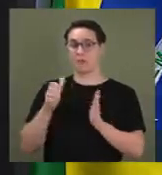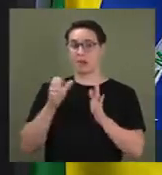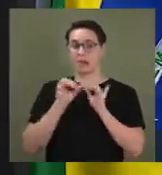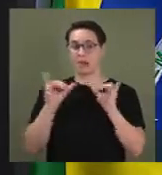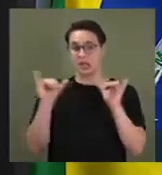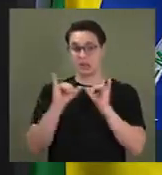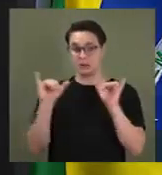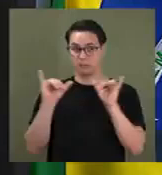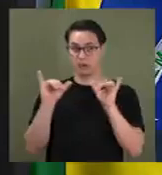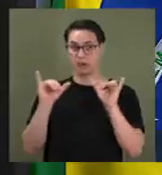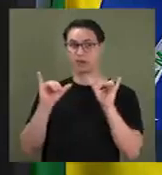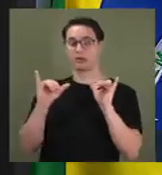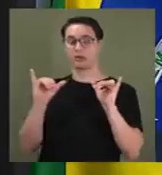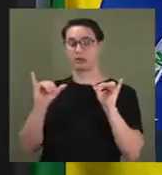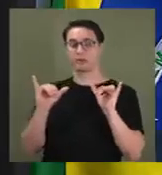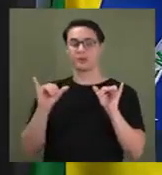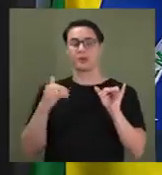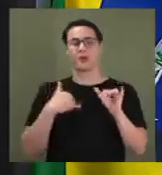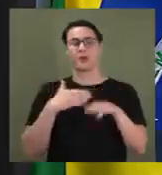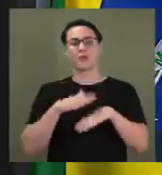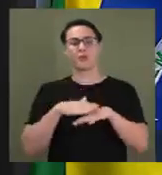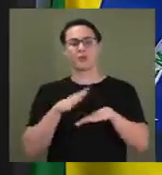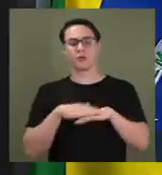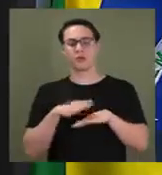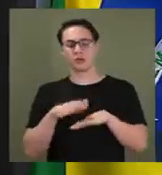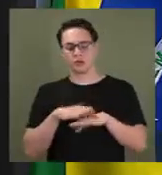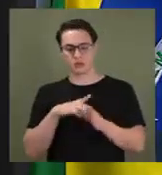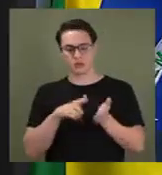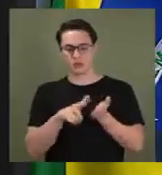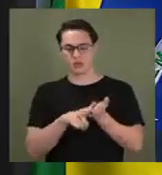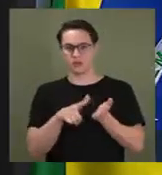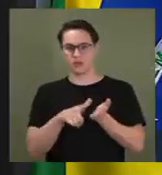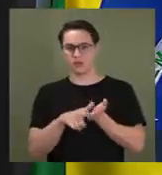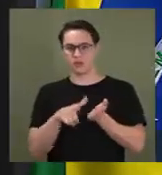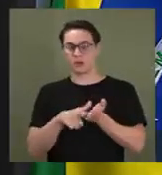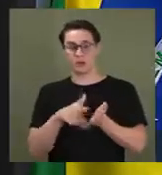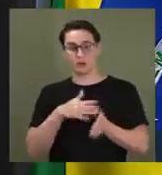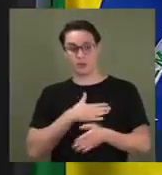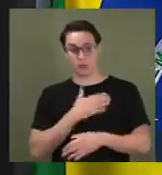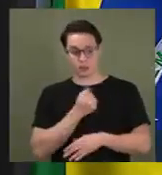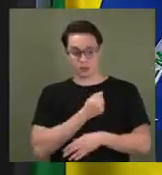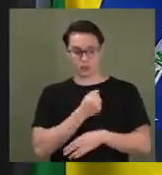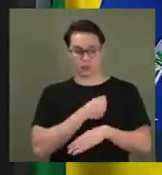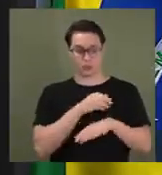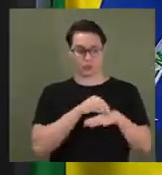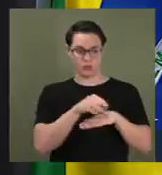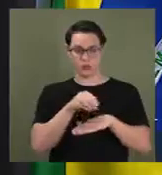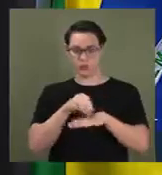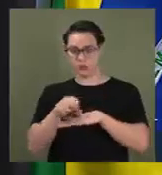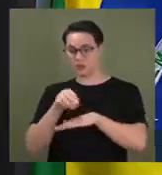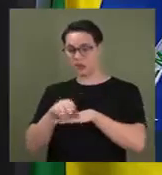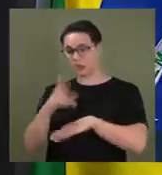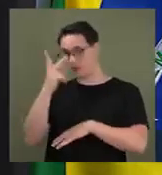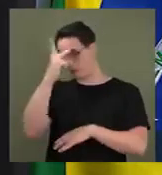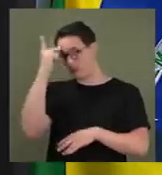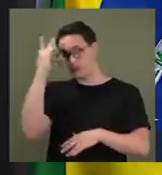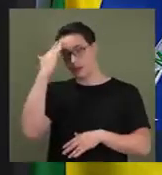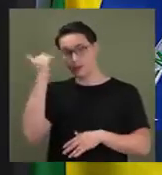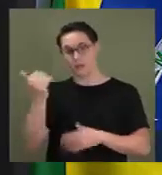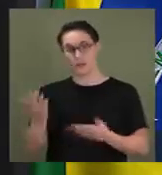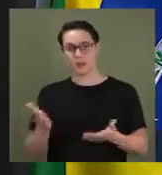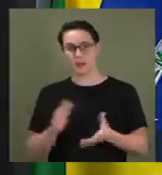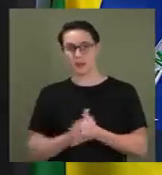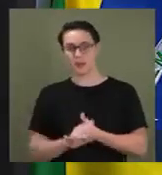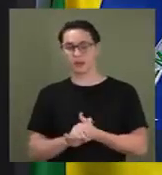eu fiz distribuindo papel de pão retalhado com o meu número para as pessoas saberem qual era o meu número. Porque não